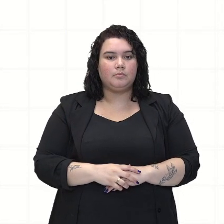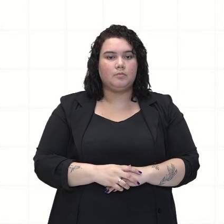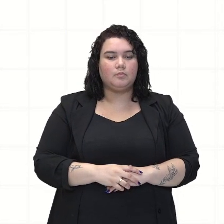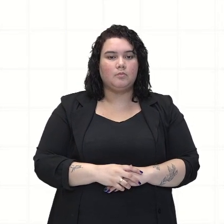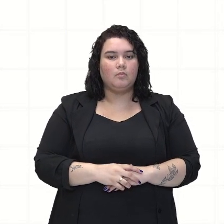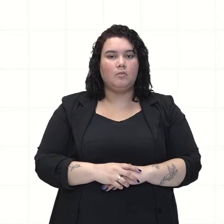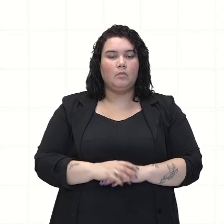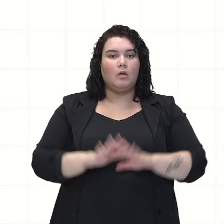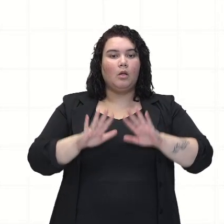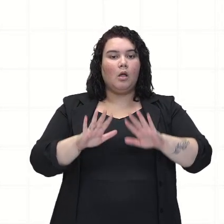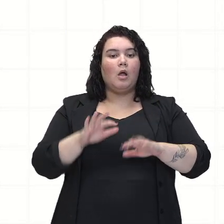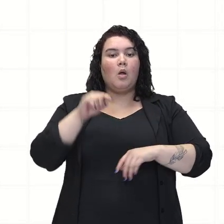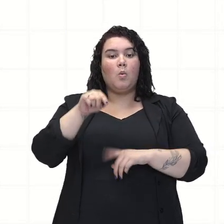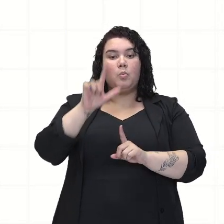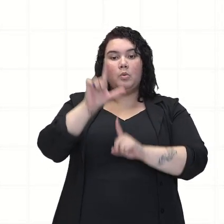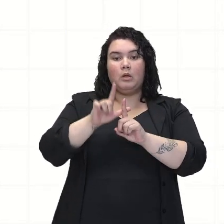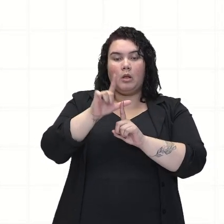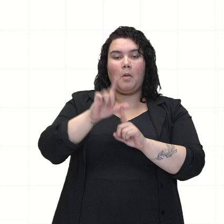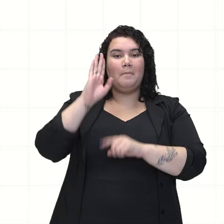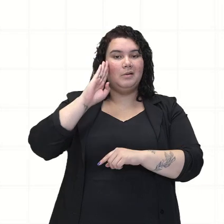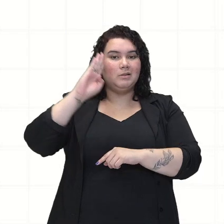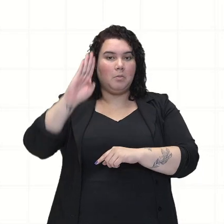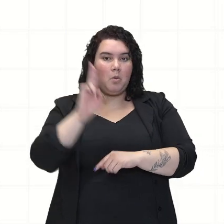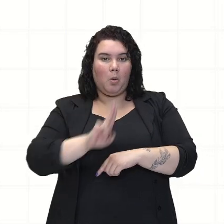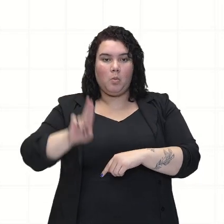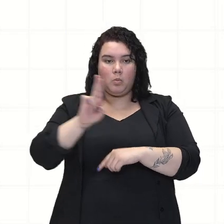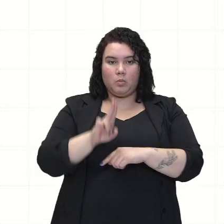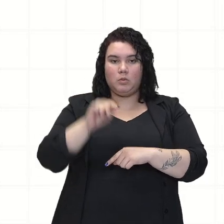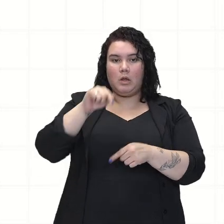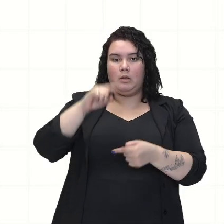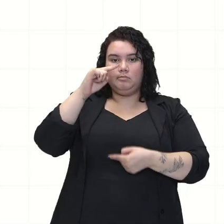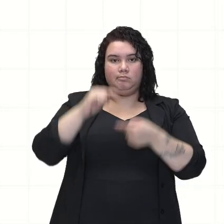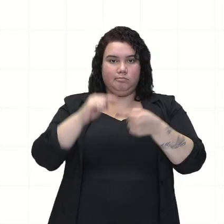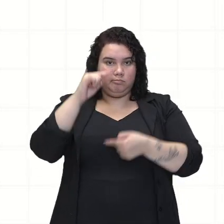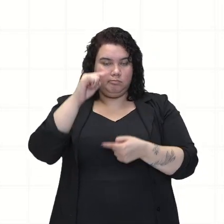O litro é a unidade fundamental de capacidade, que nós vimos, né?